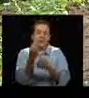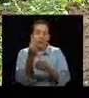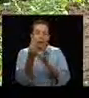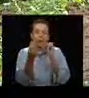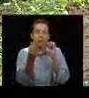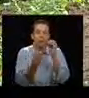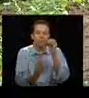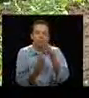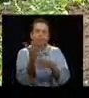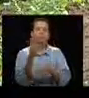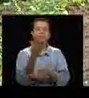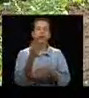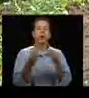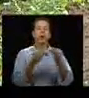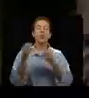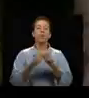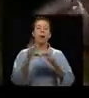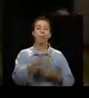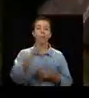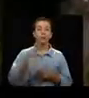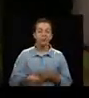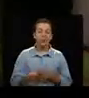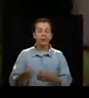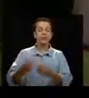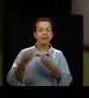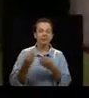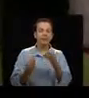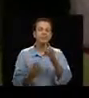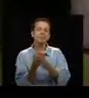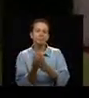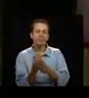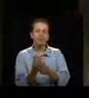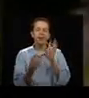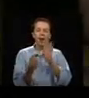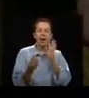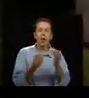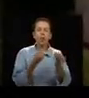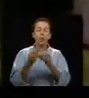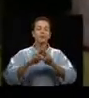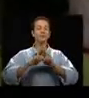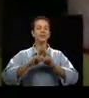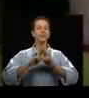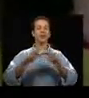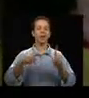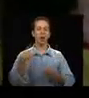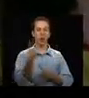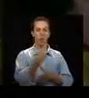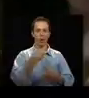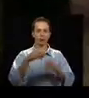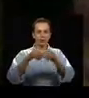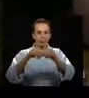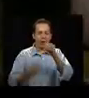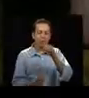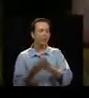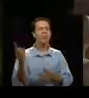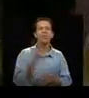a semente da planta, ensina como é que os professores lá ensinam para eles plantar. Eu digo, já aqui nós plantamos diferente. Nós